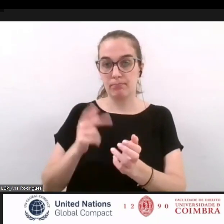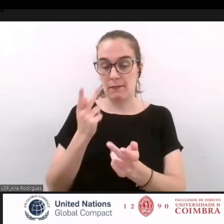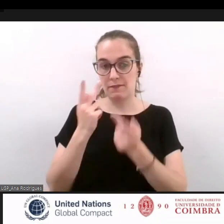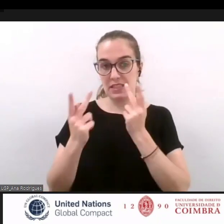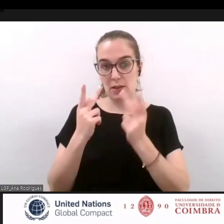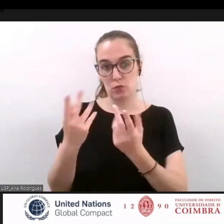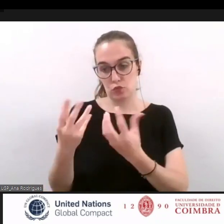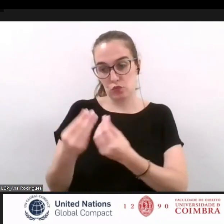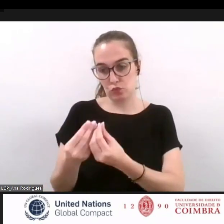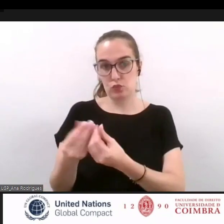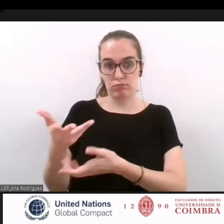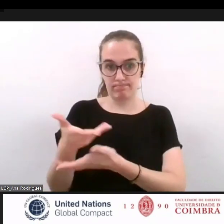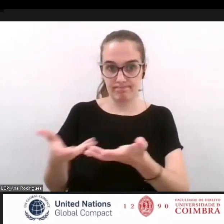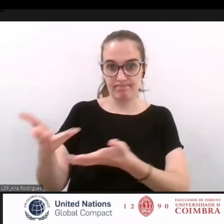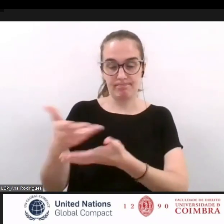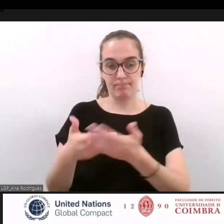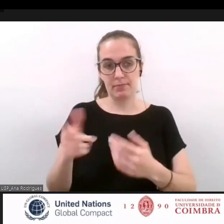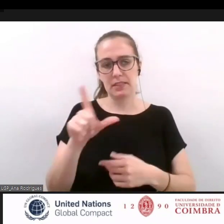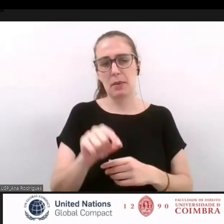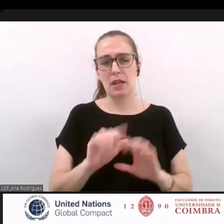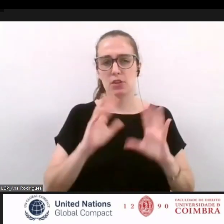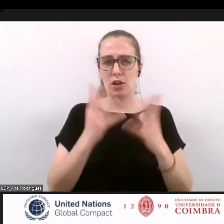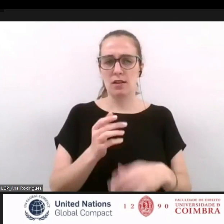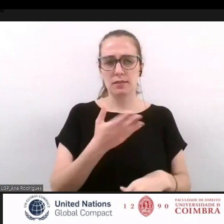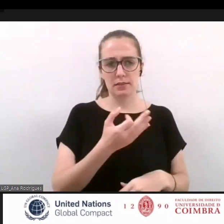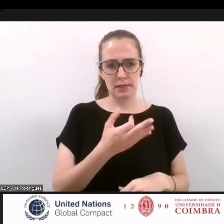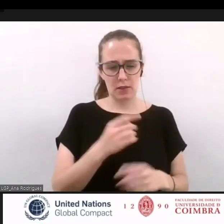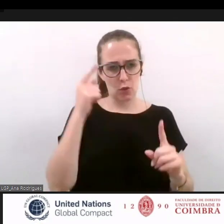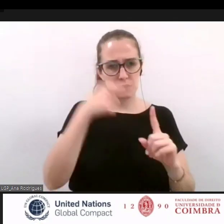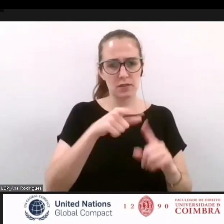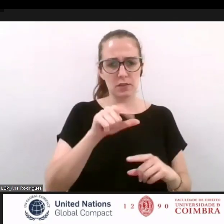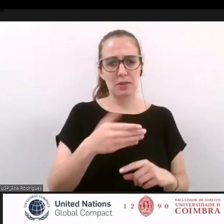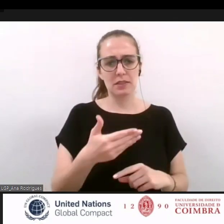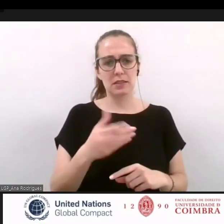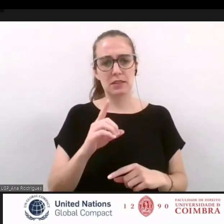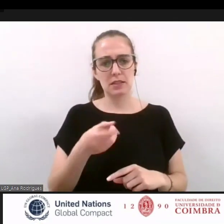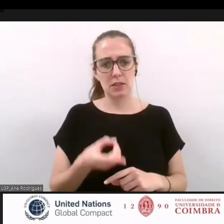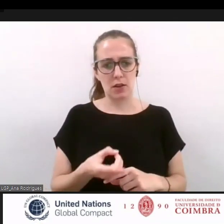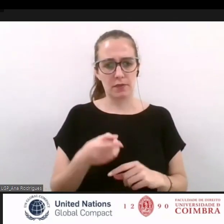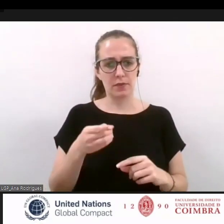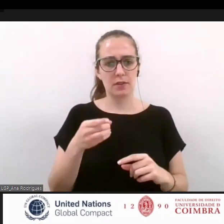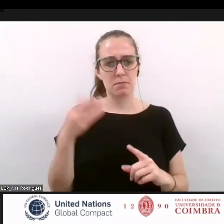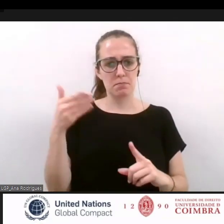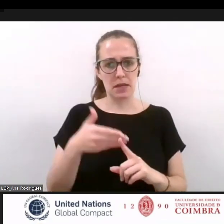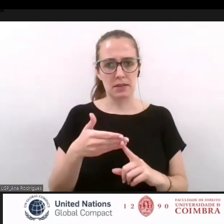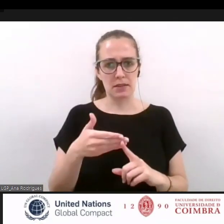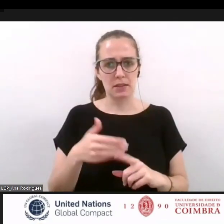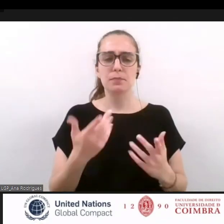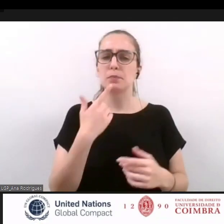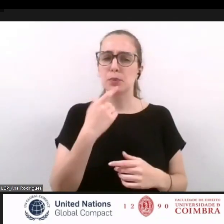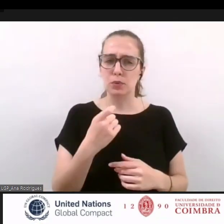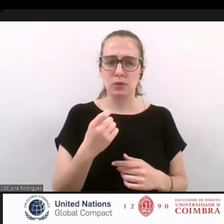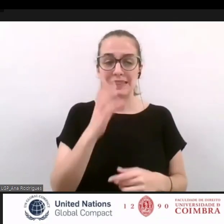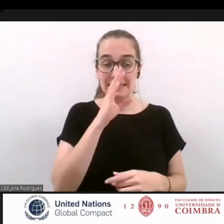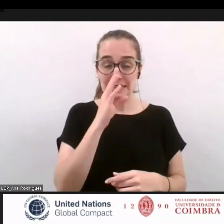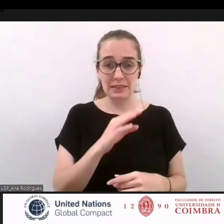de conjunto indivisível dos 17 objetivos e das 169 metas. A minha pergunta seria muito simples e muito direta. Se vos pedisse